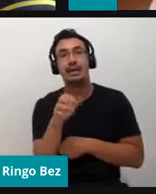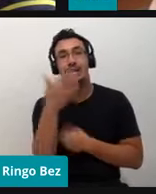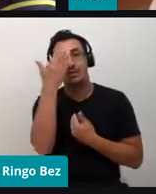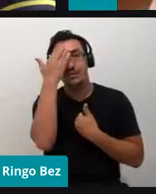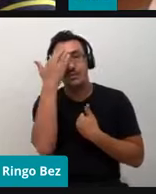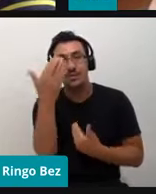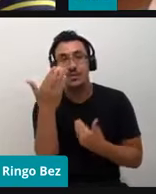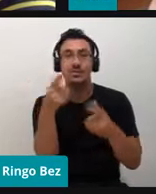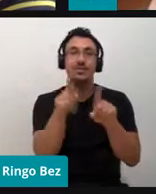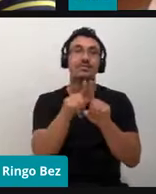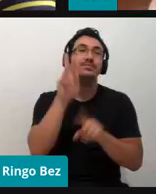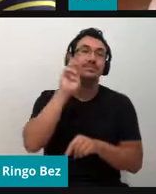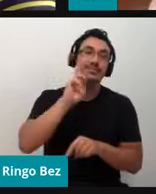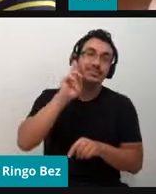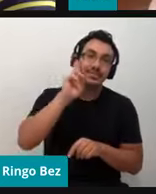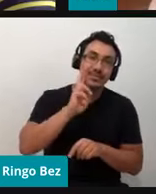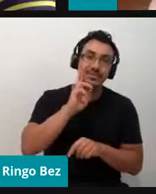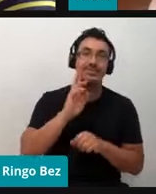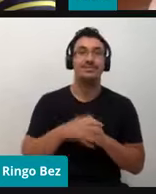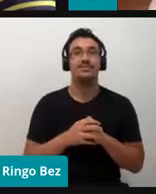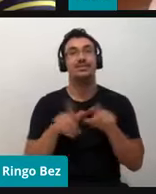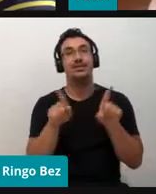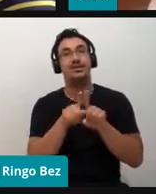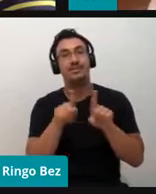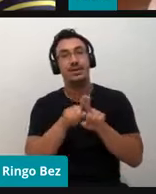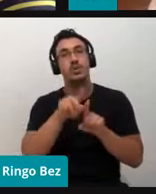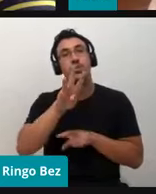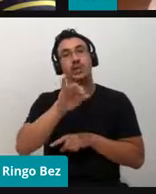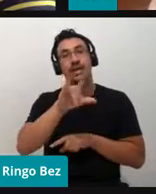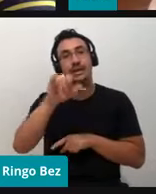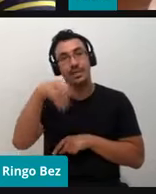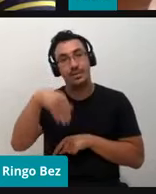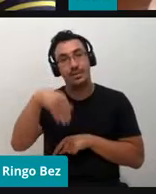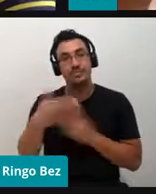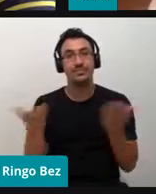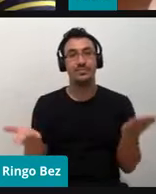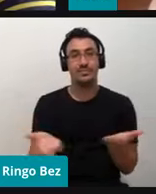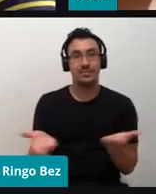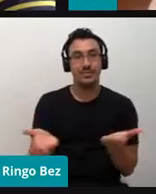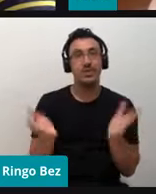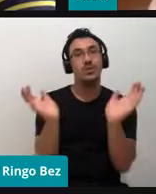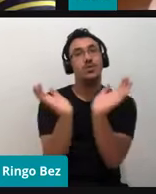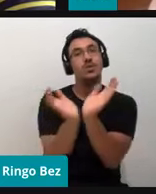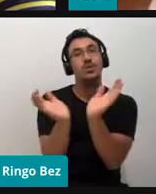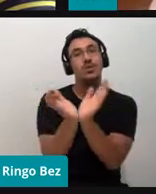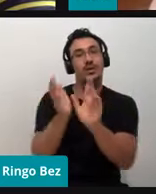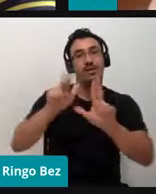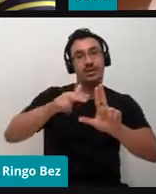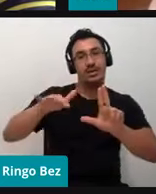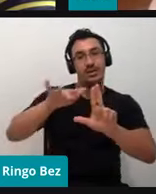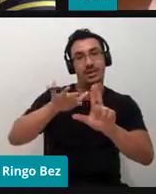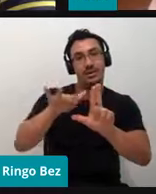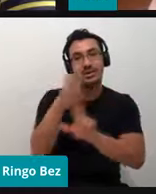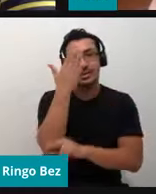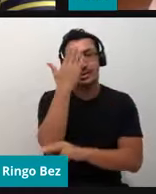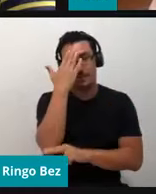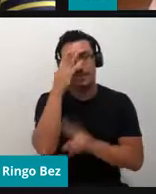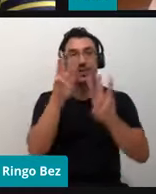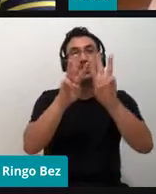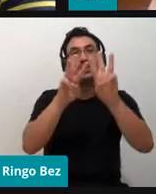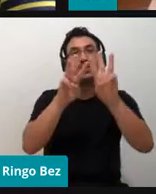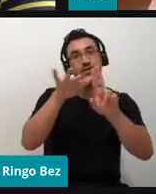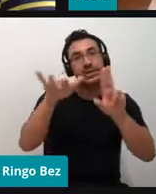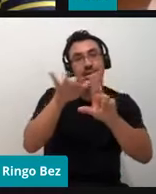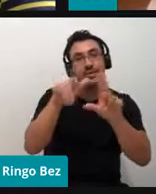ao Ringo e ao William, né, da equipe aqui da produção, e ao FPR Litoral também